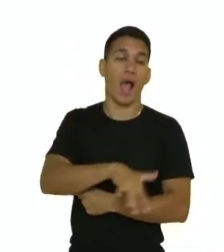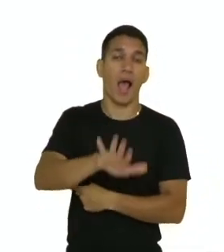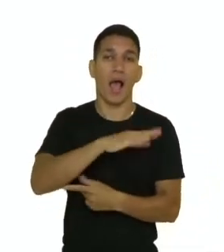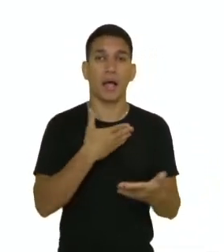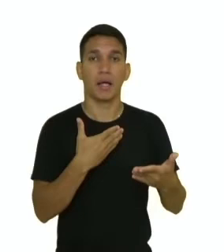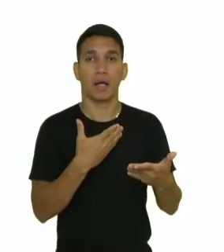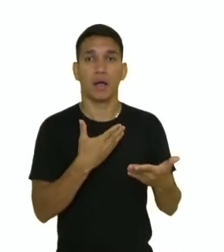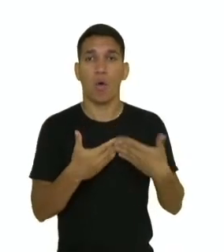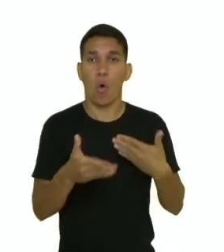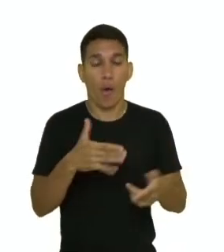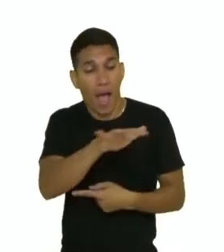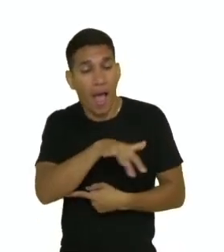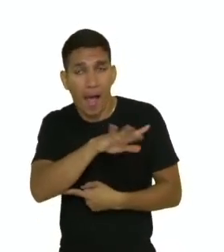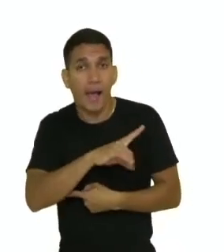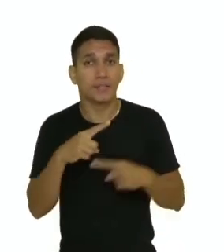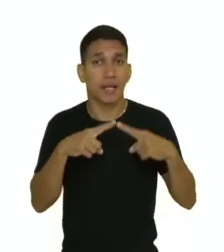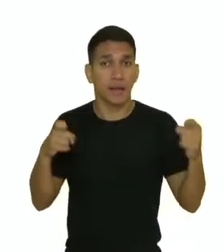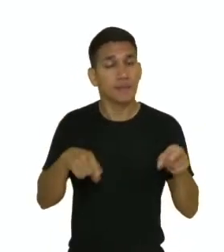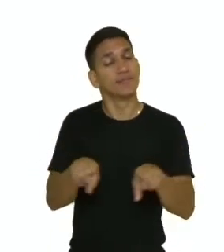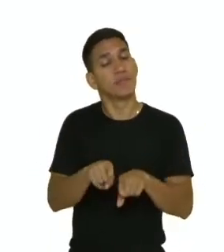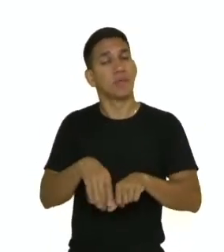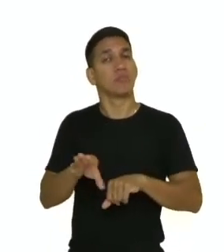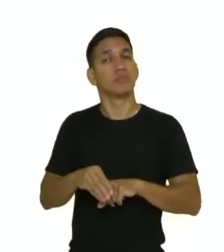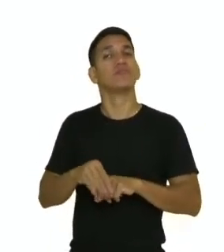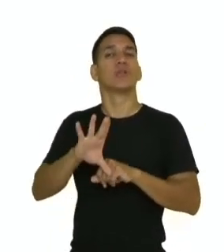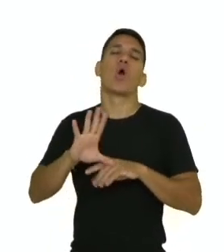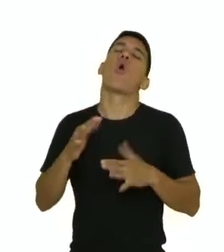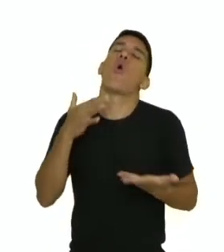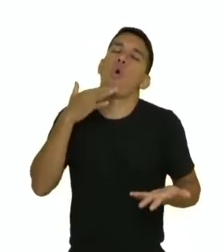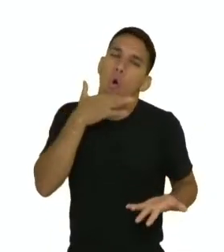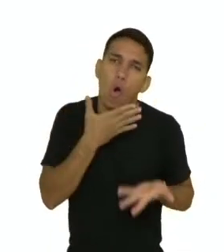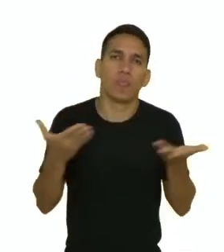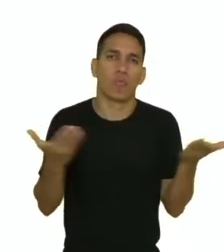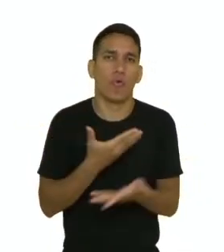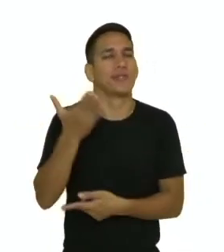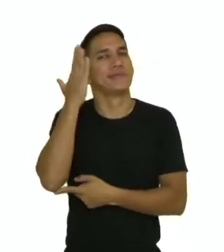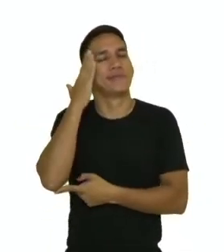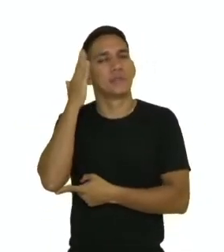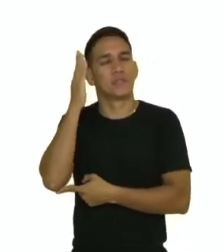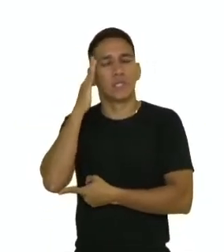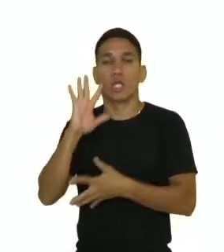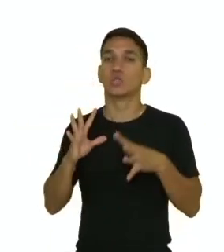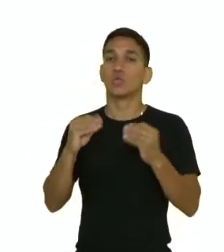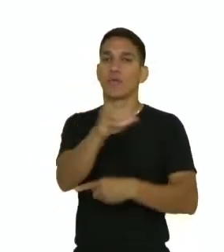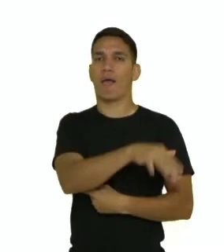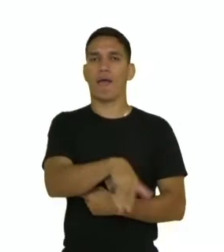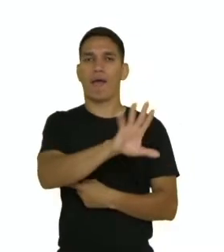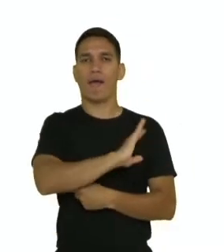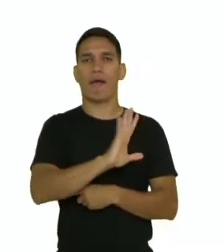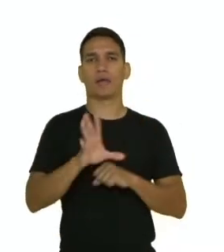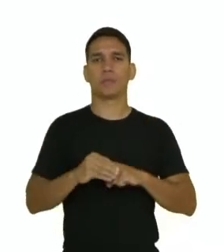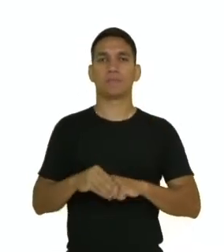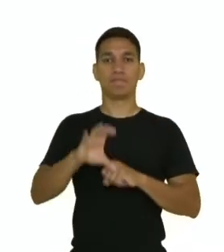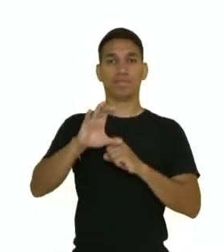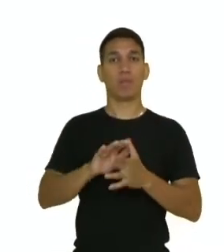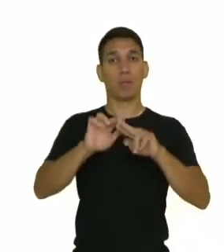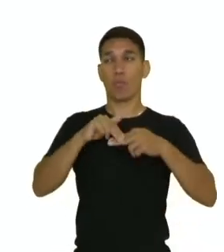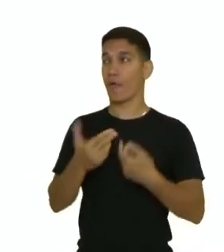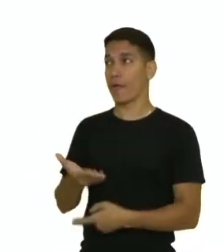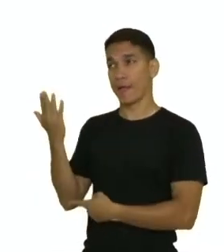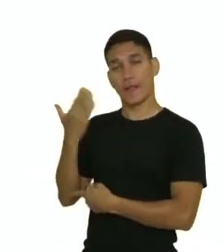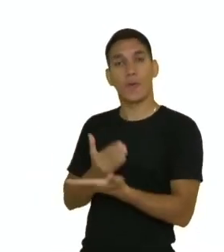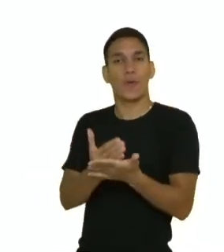É claro que hoje em dia a gente usa a lógica em todos os campos do saber, né, gente? E o Aristóteles começou aí essa